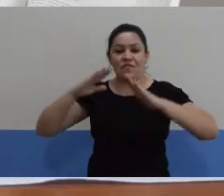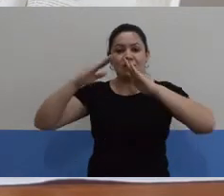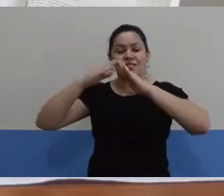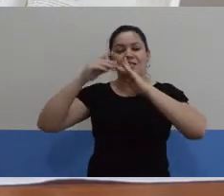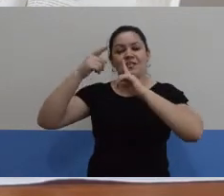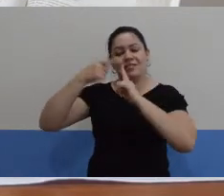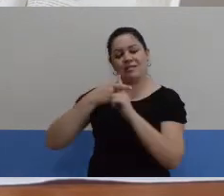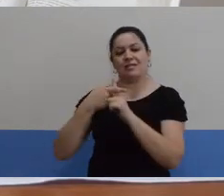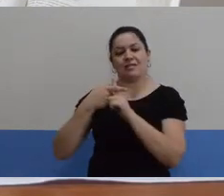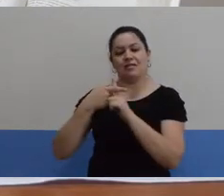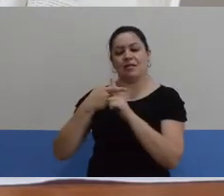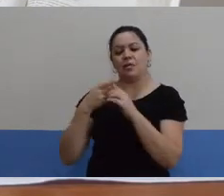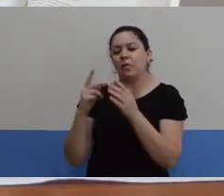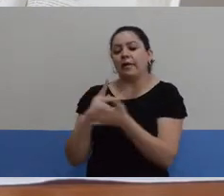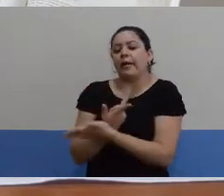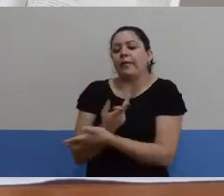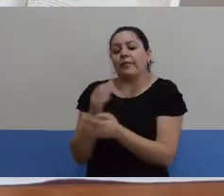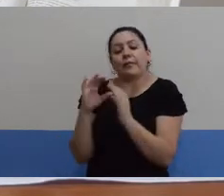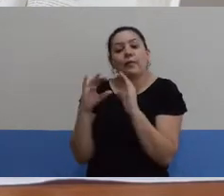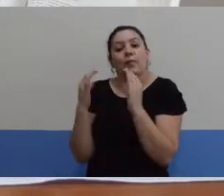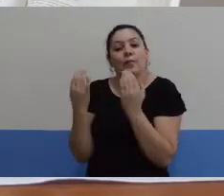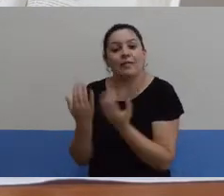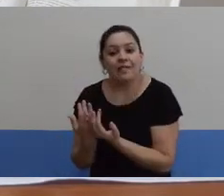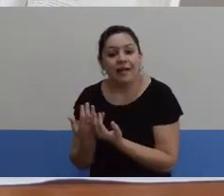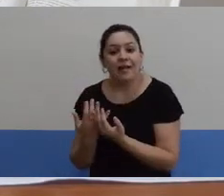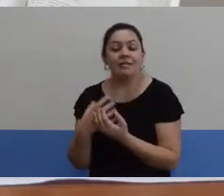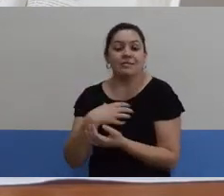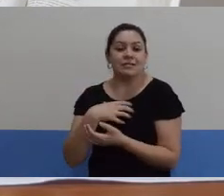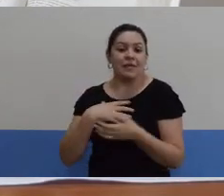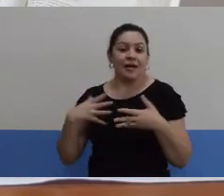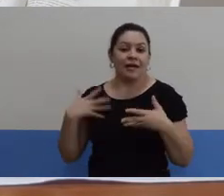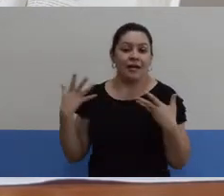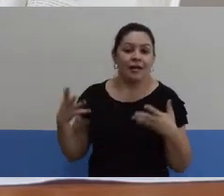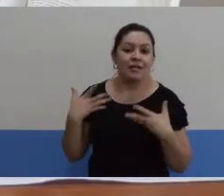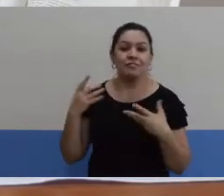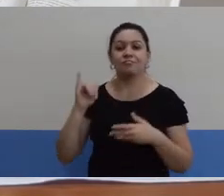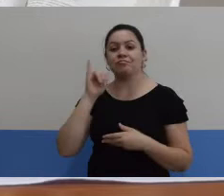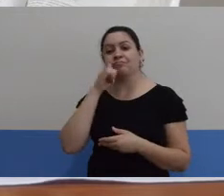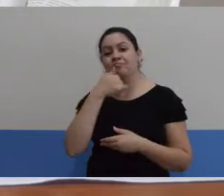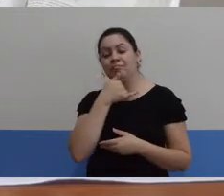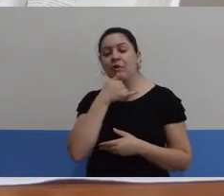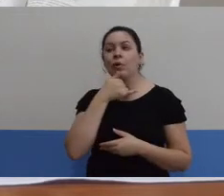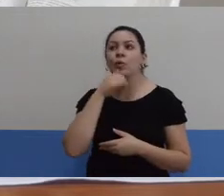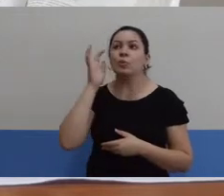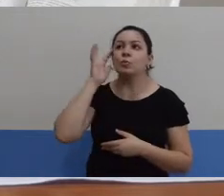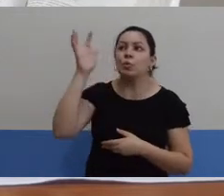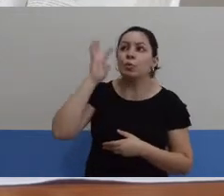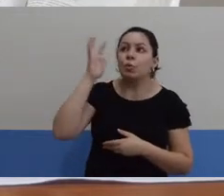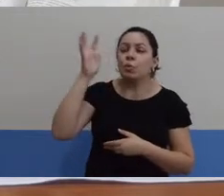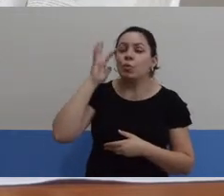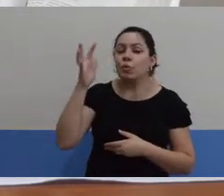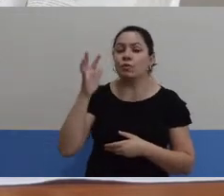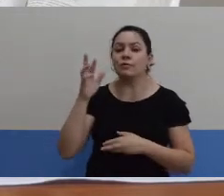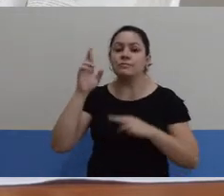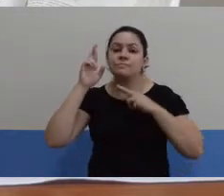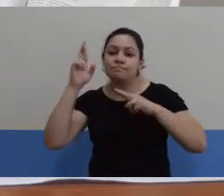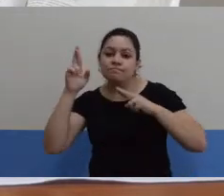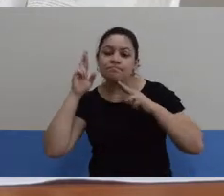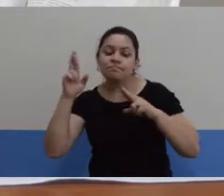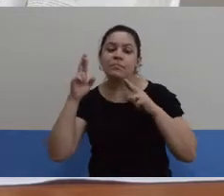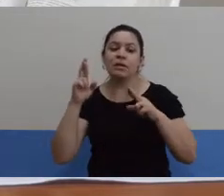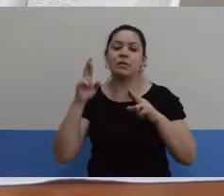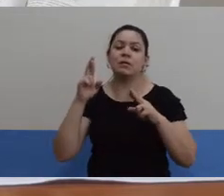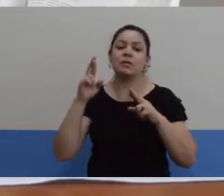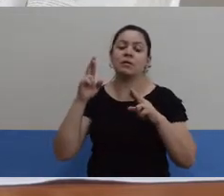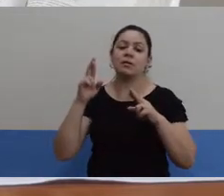comunidade igreja, alegrias, tristezas, sonhos, expectativas, dores, alegrias em